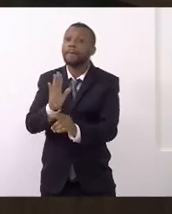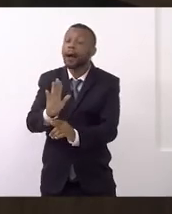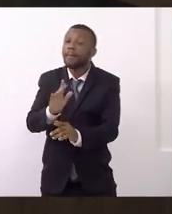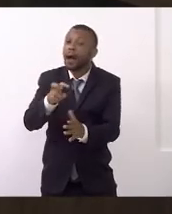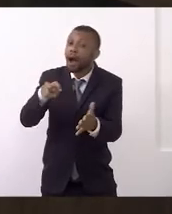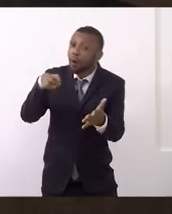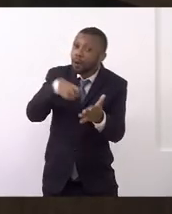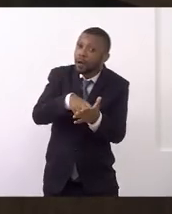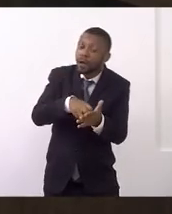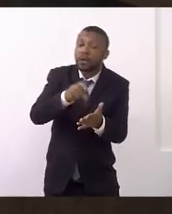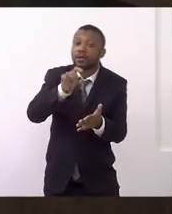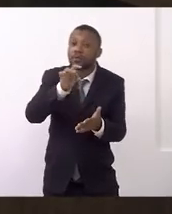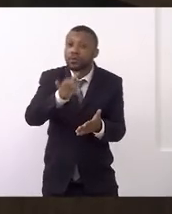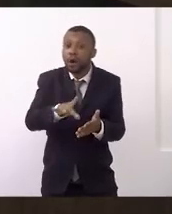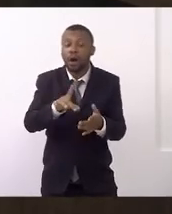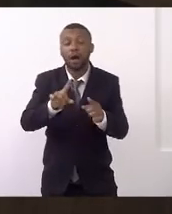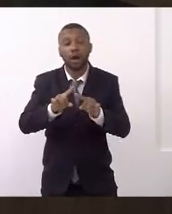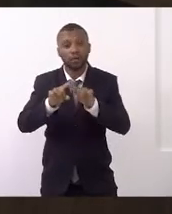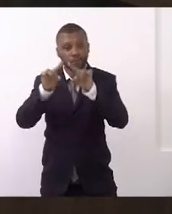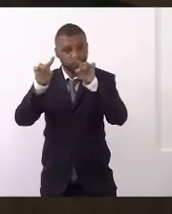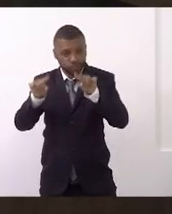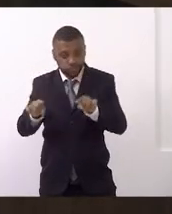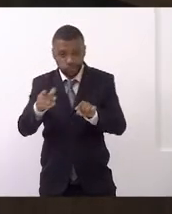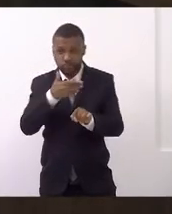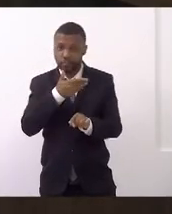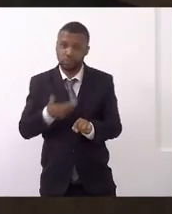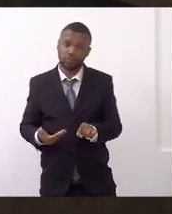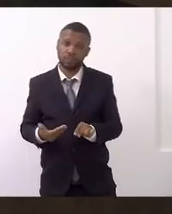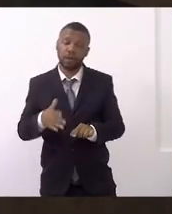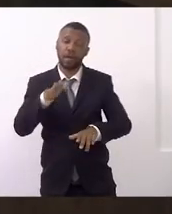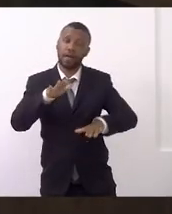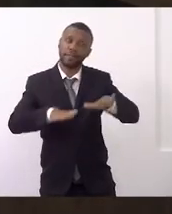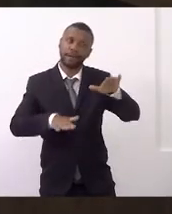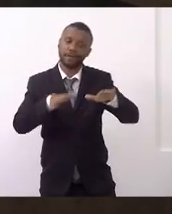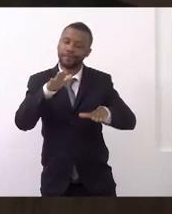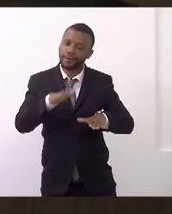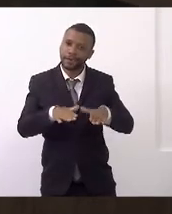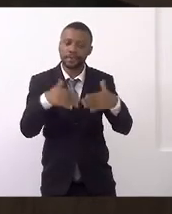só a palavra do agente público talvez seja